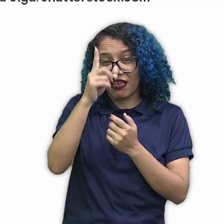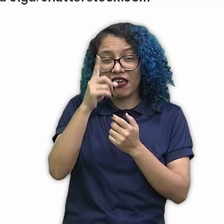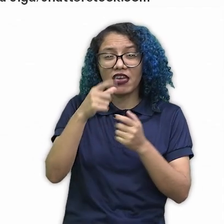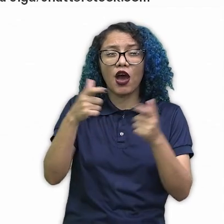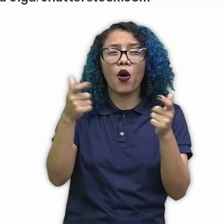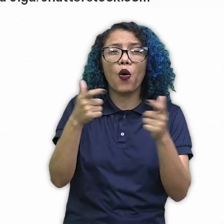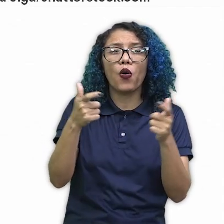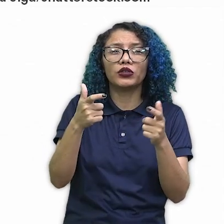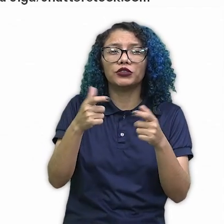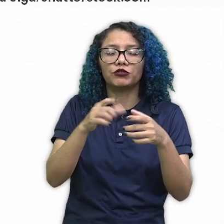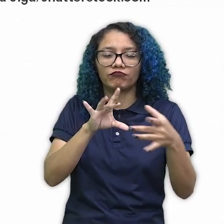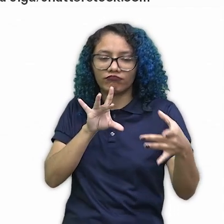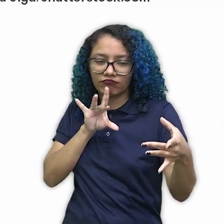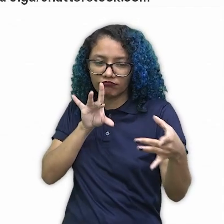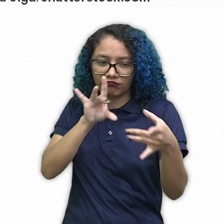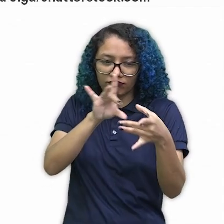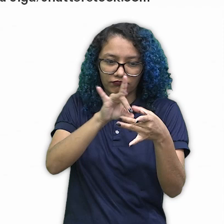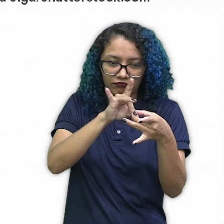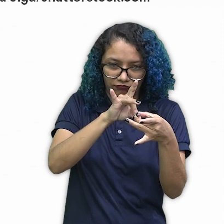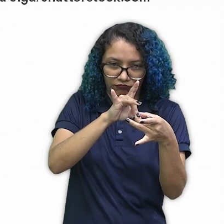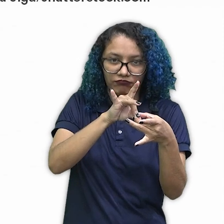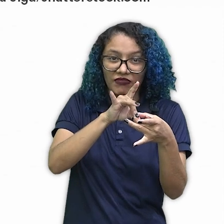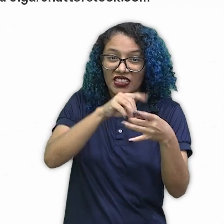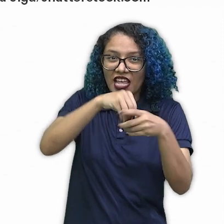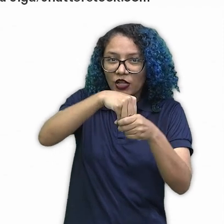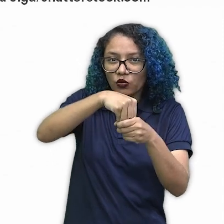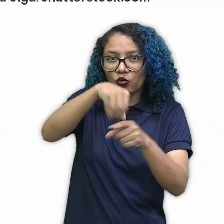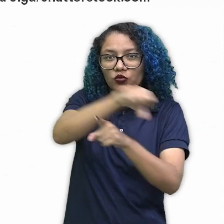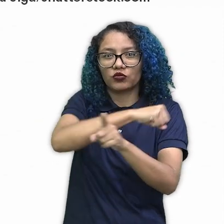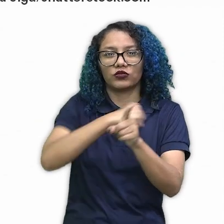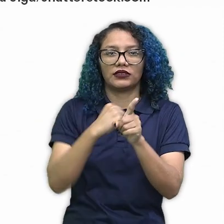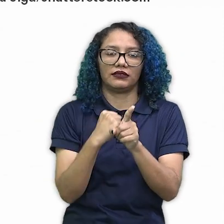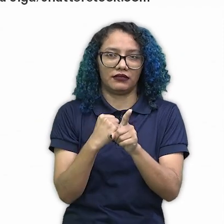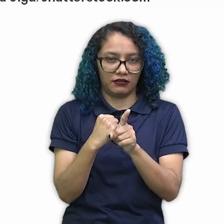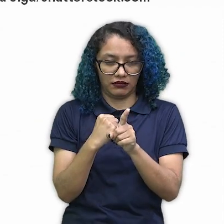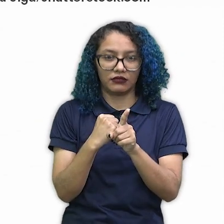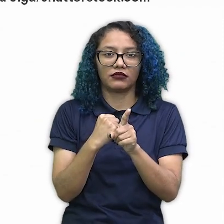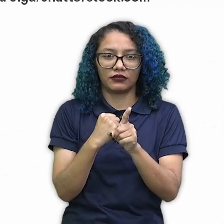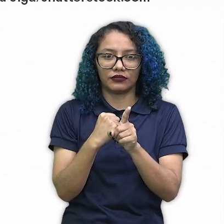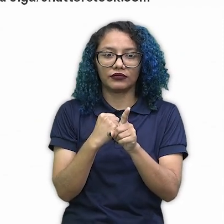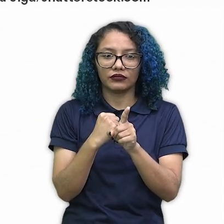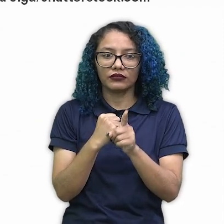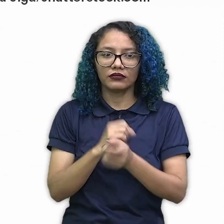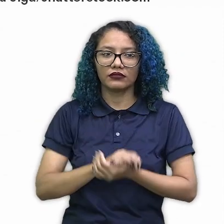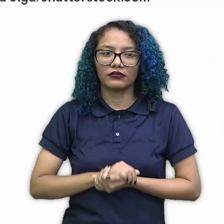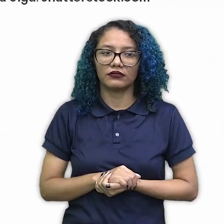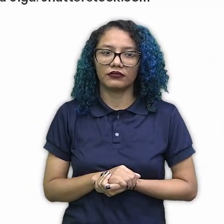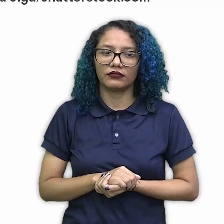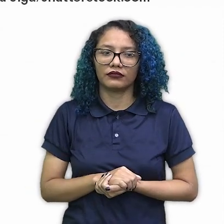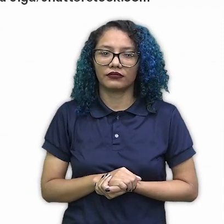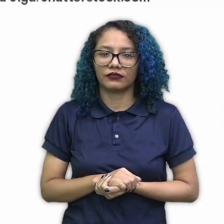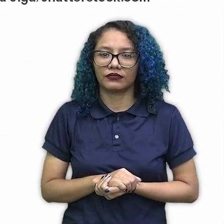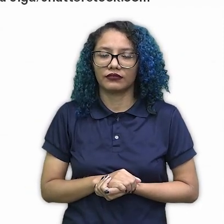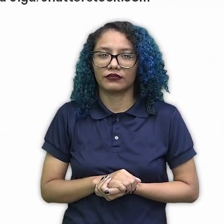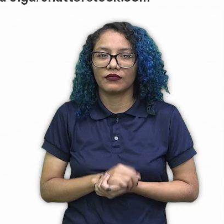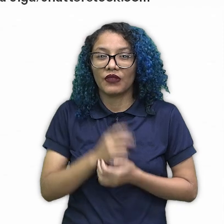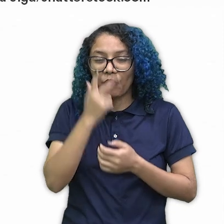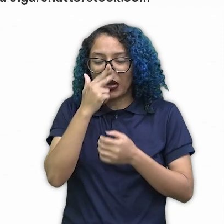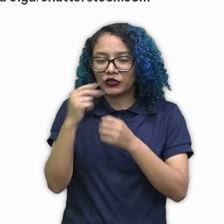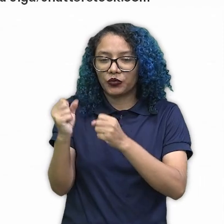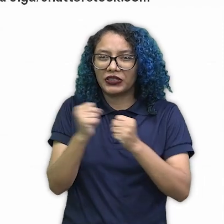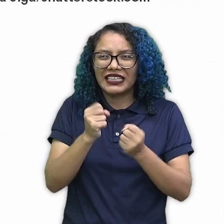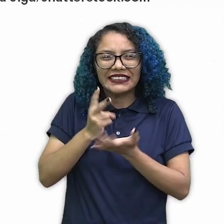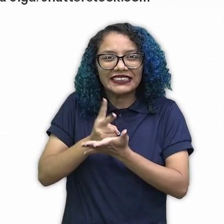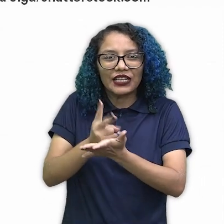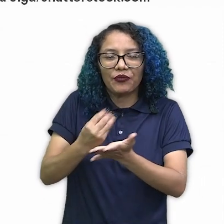ideia diluída pelo tecido social. Ou seja, há uma espécie de